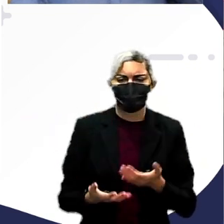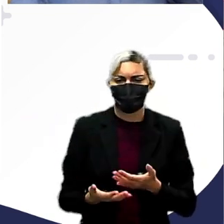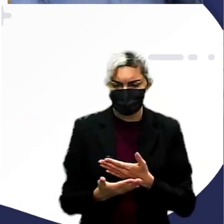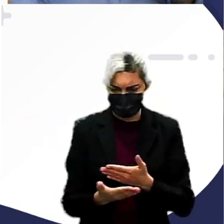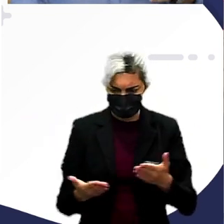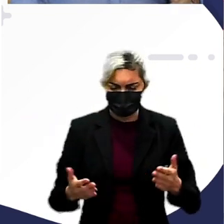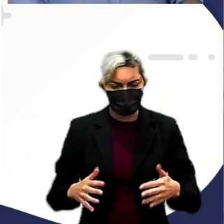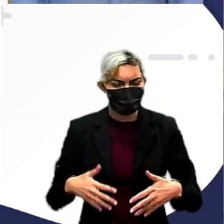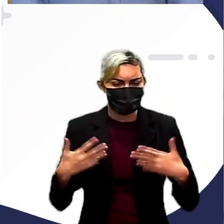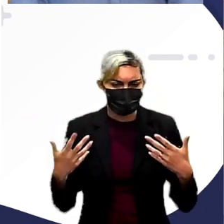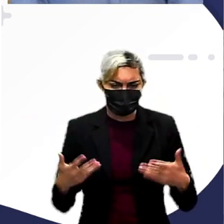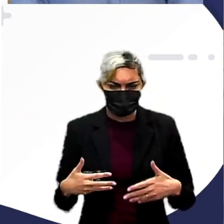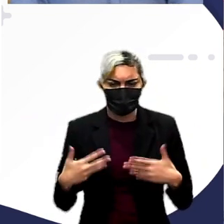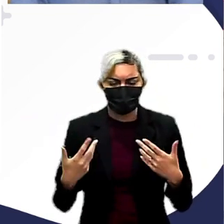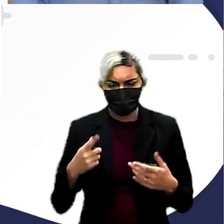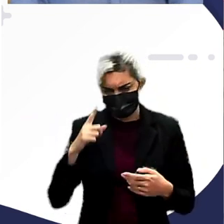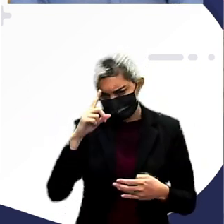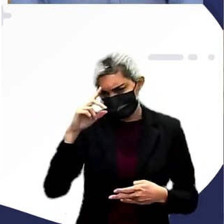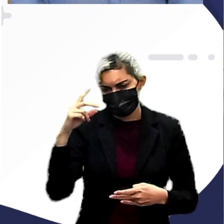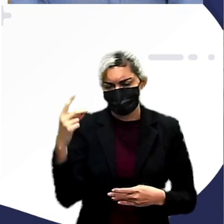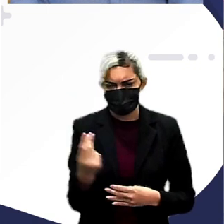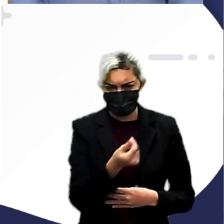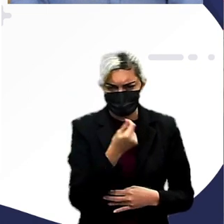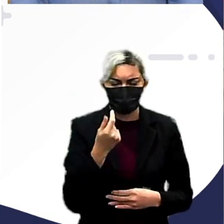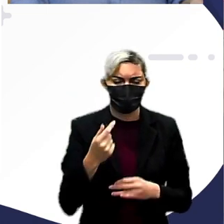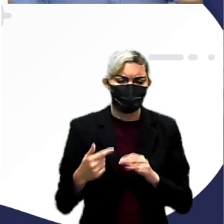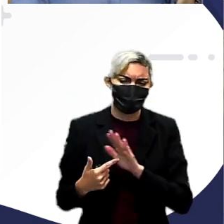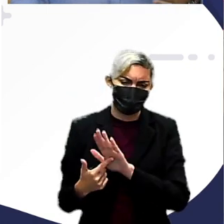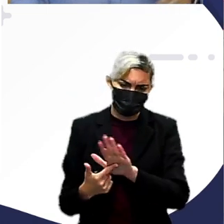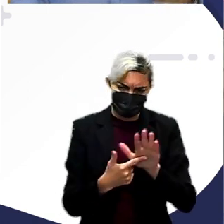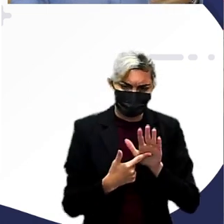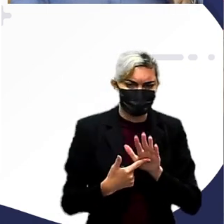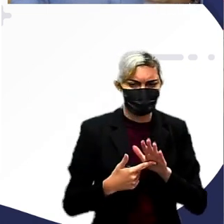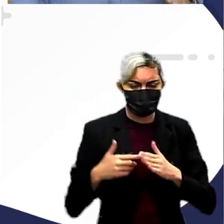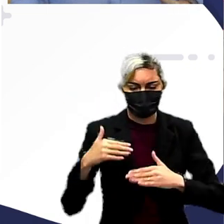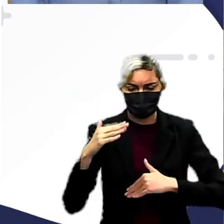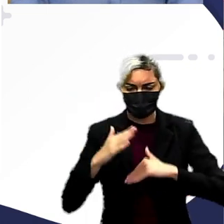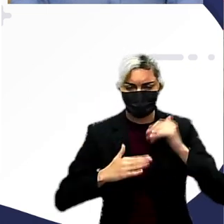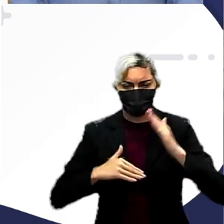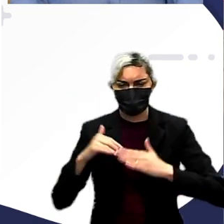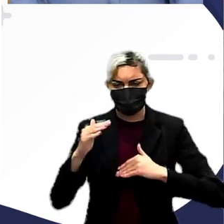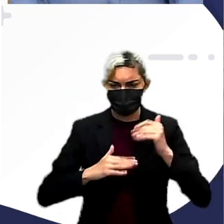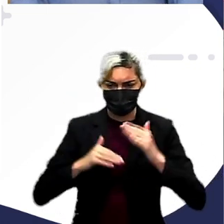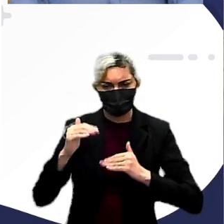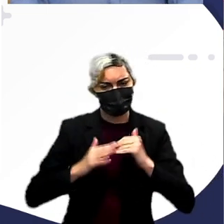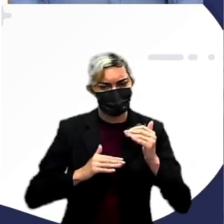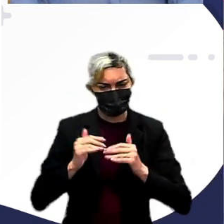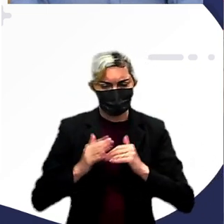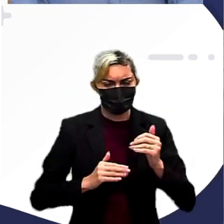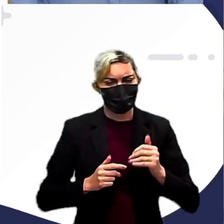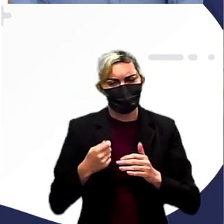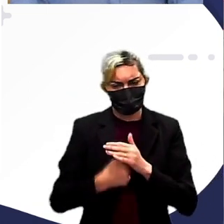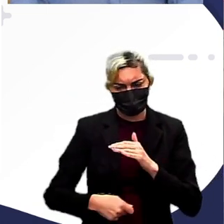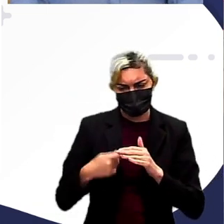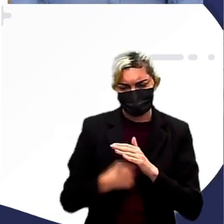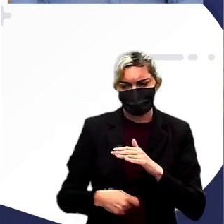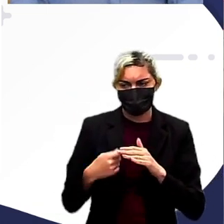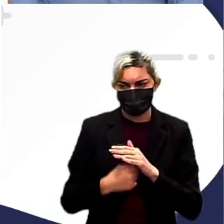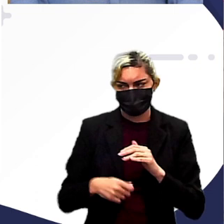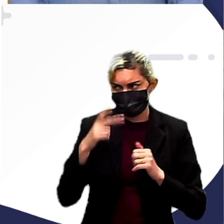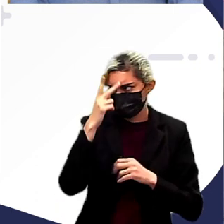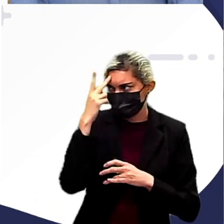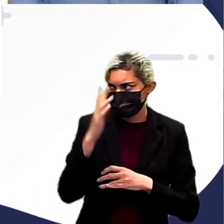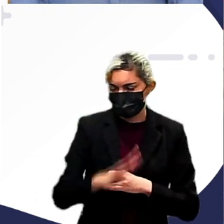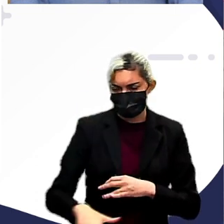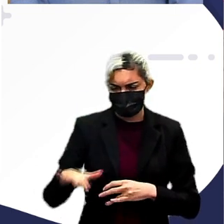Isso estimula a criatividade e mostra a capacidade, né, de resiliência das